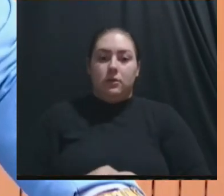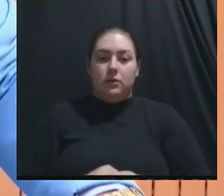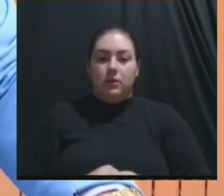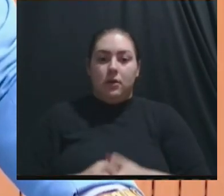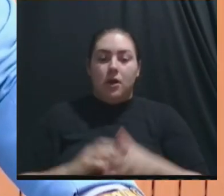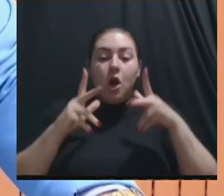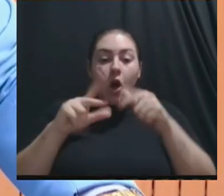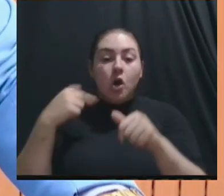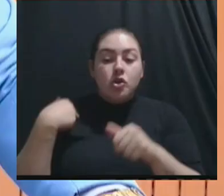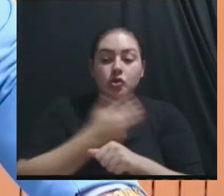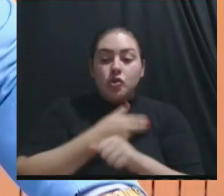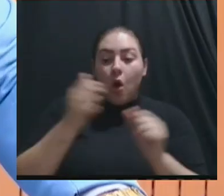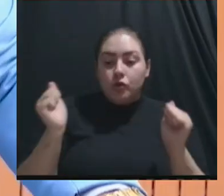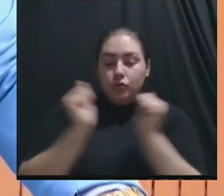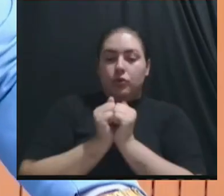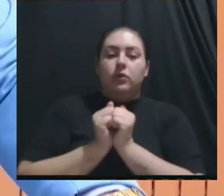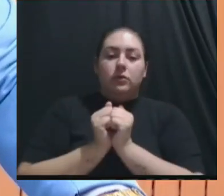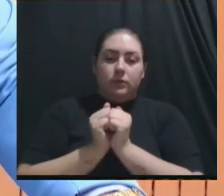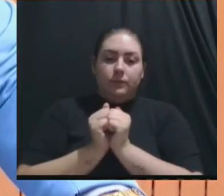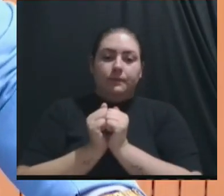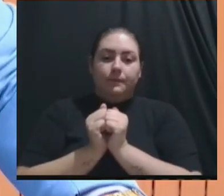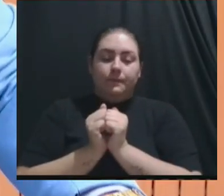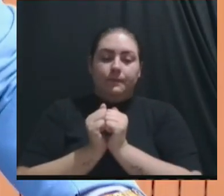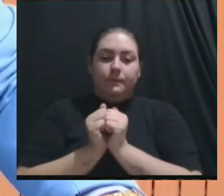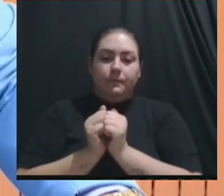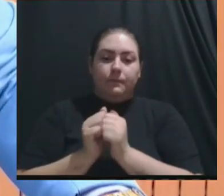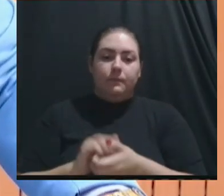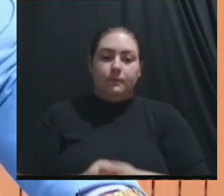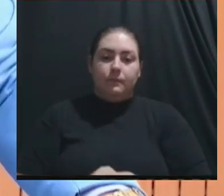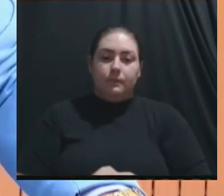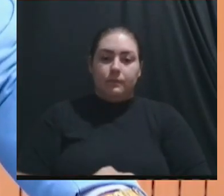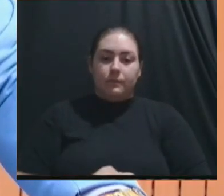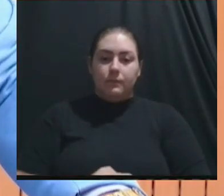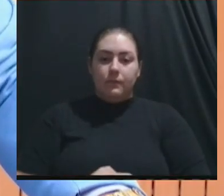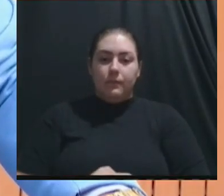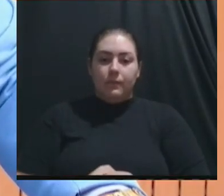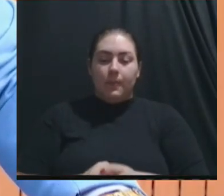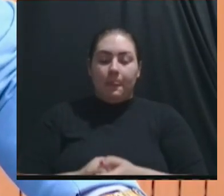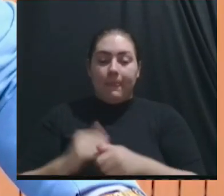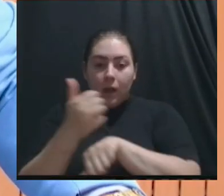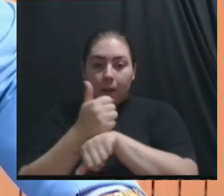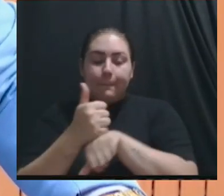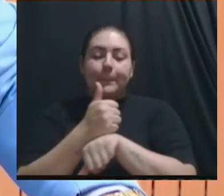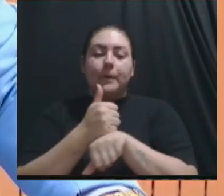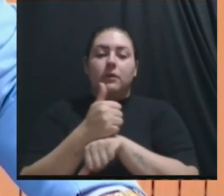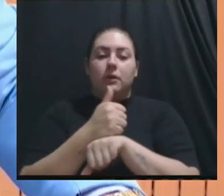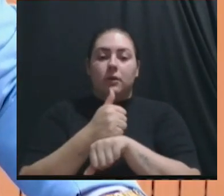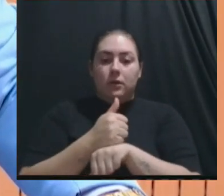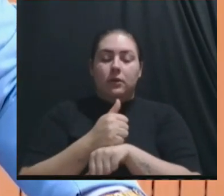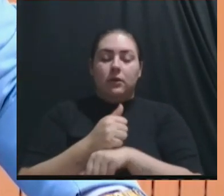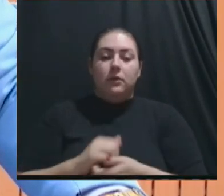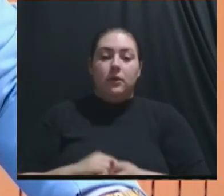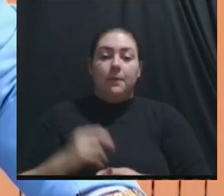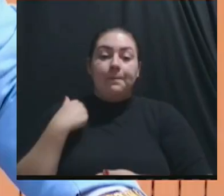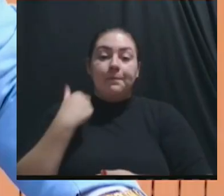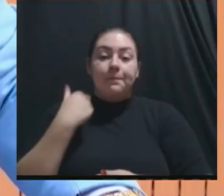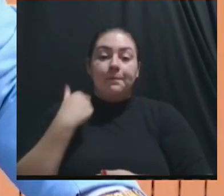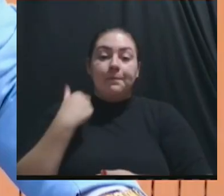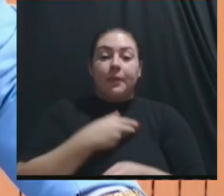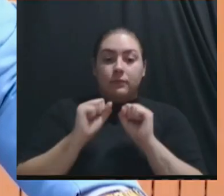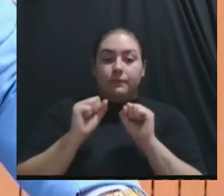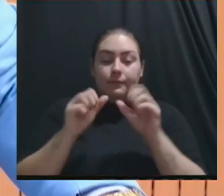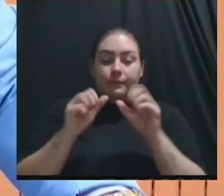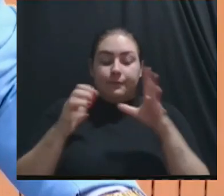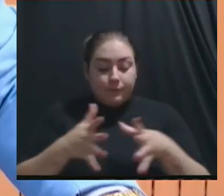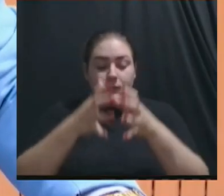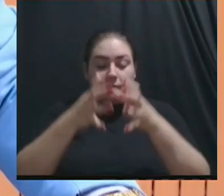nosso amigo Rodrigo Giunge, que é especialista na causa, para que a gente possa estar ampliando o nosso conhecimento,